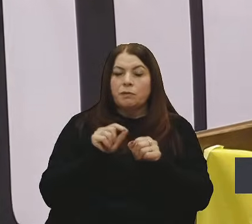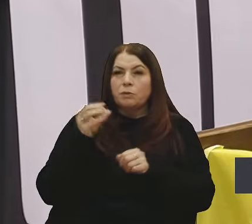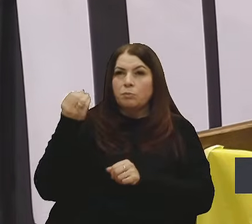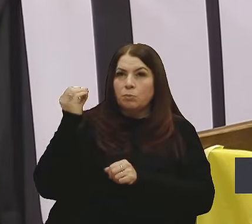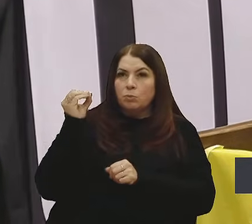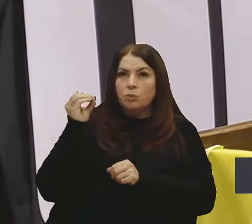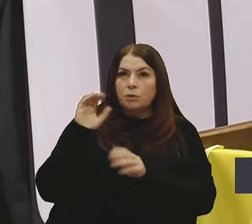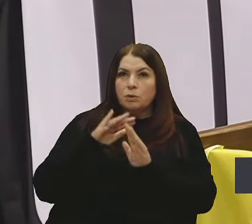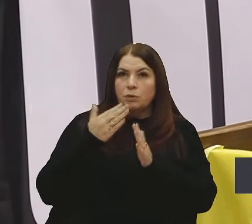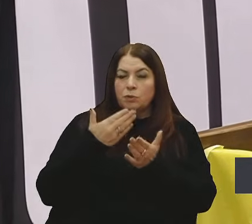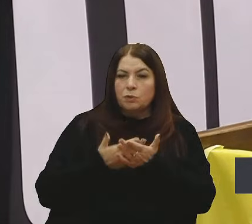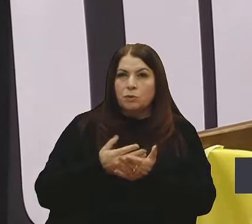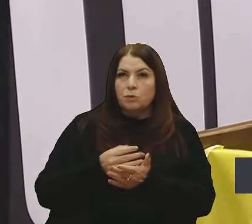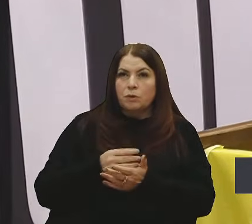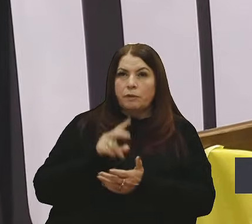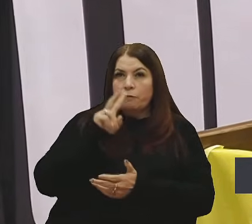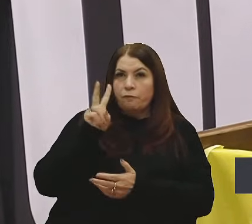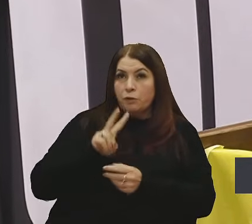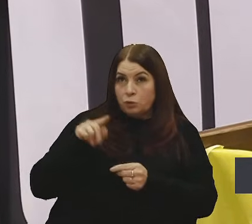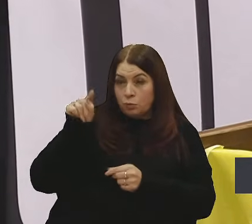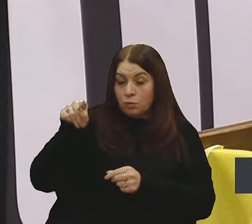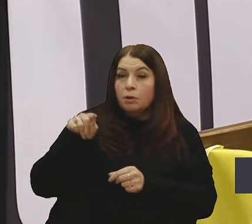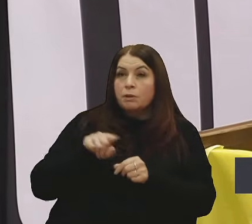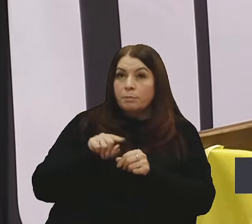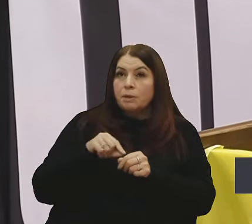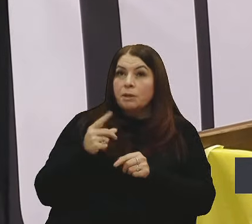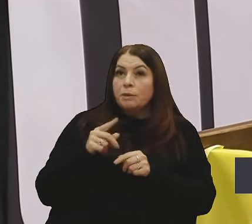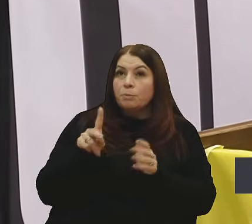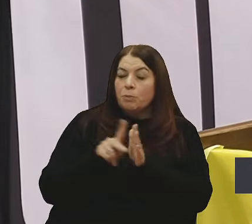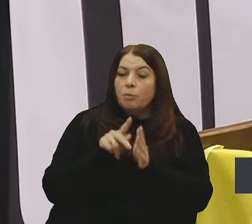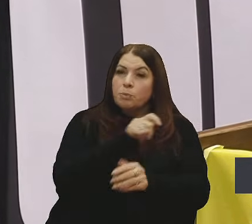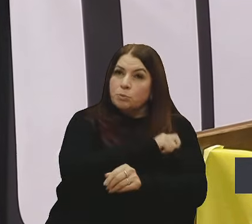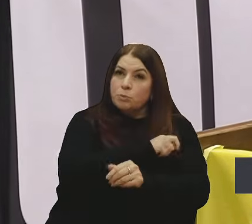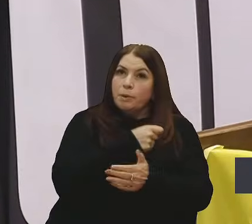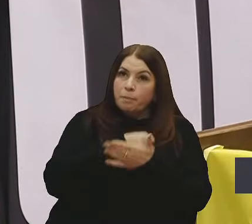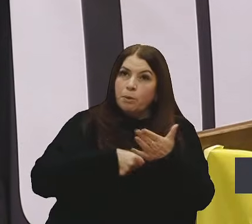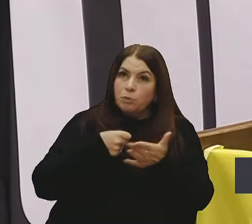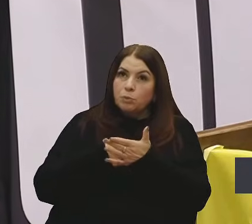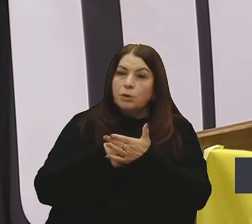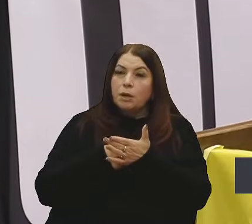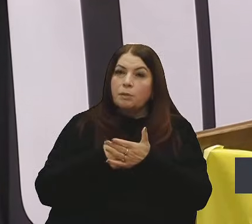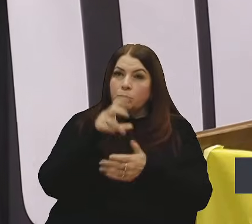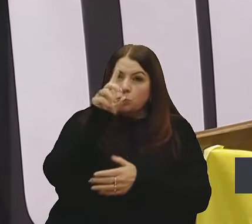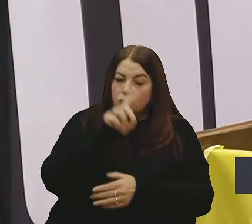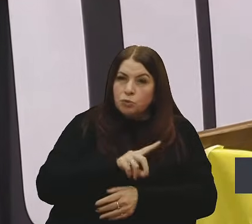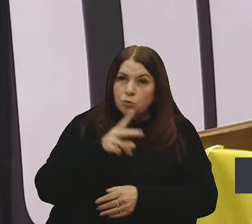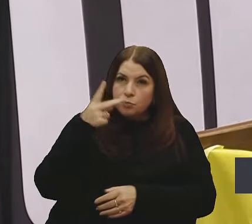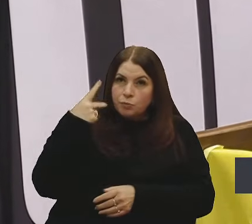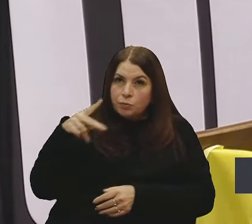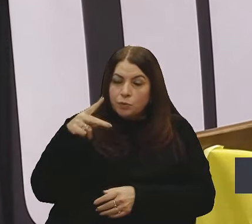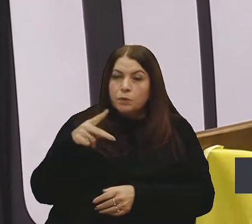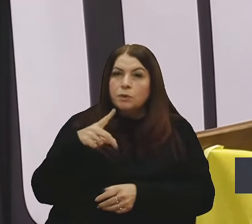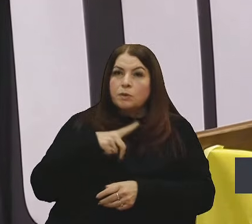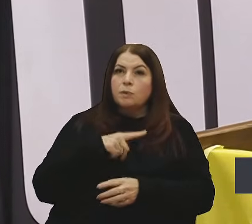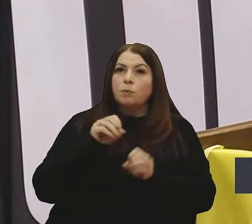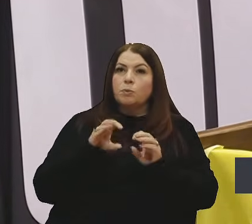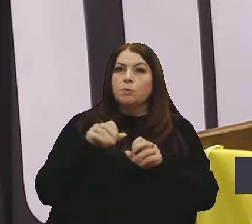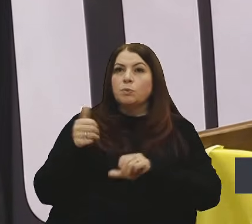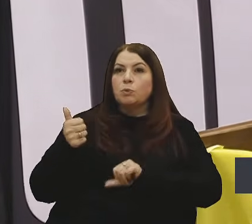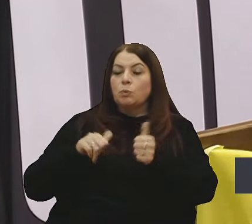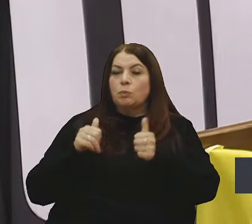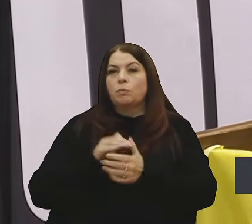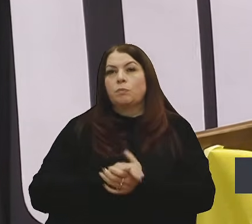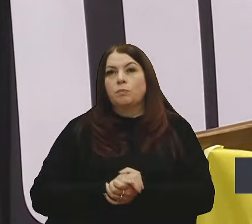Alegre, na Escola Venezuela, em que a gente mobilizou os próprios estudantes para lutarem pelo direito deles de ter uma educação de